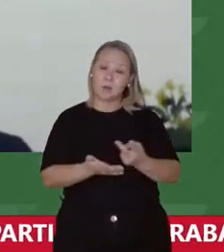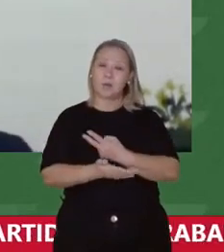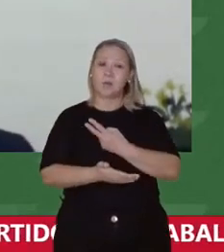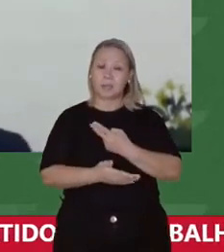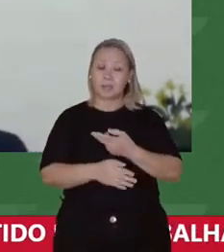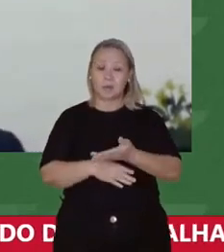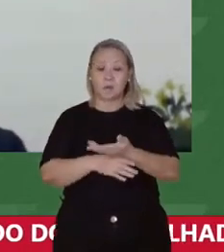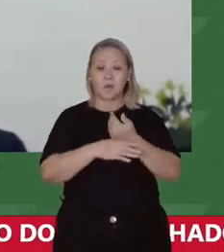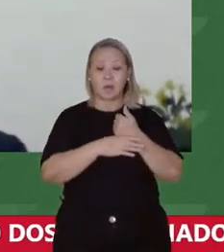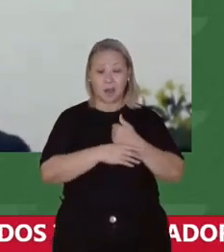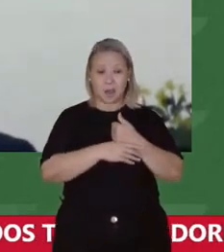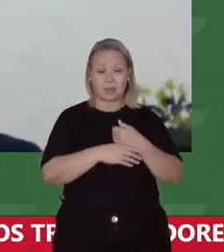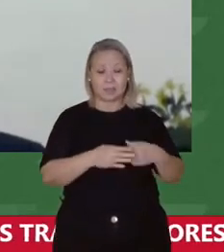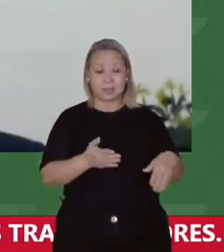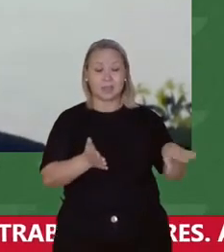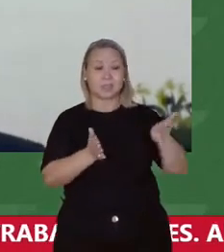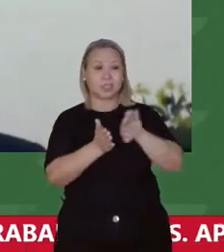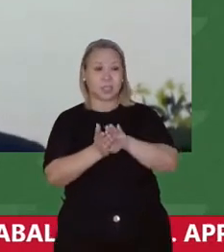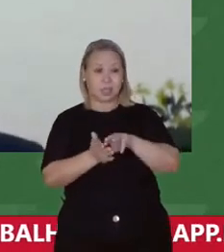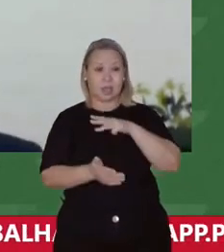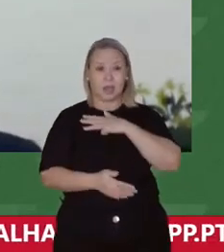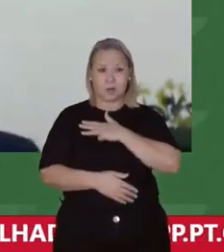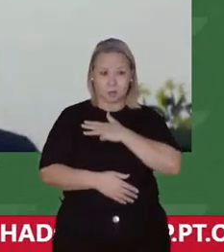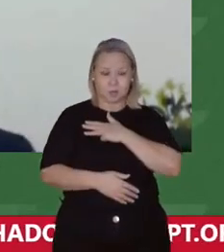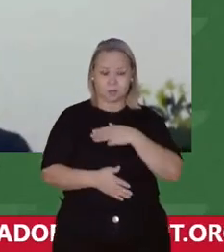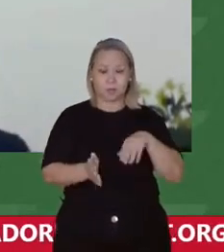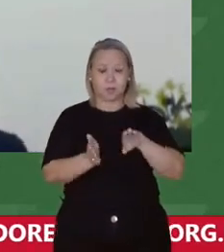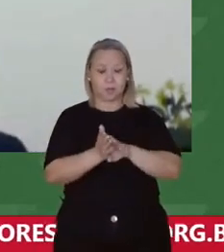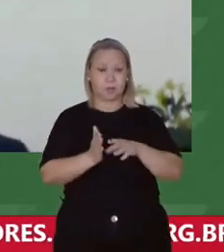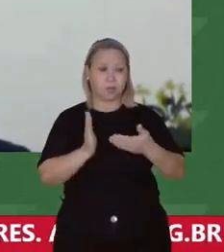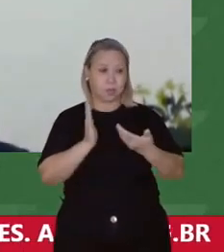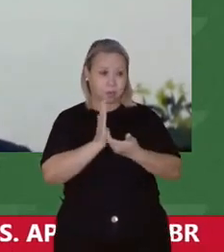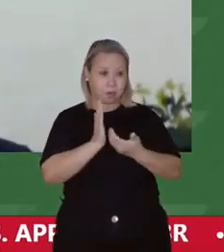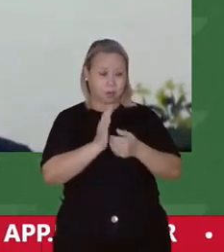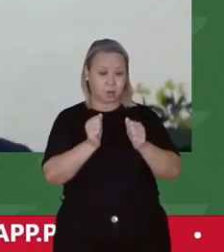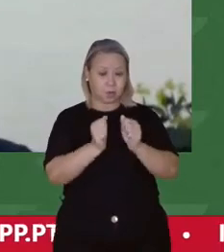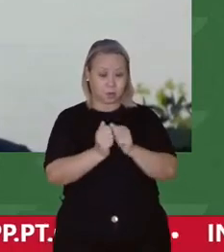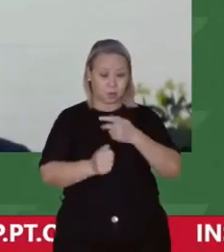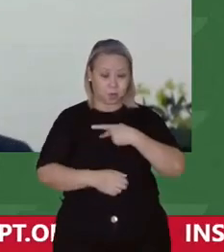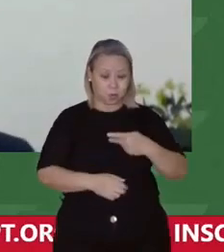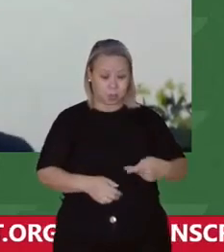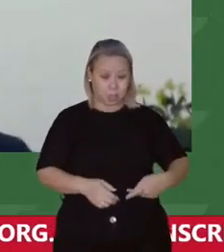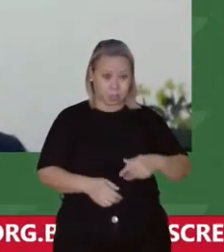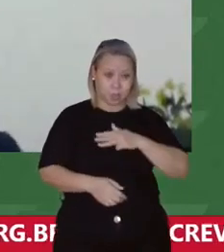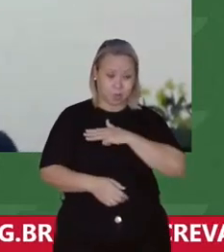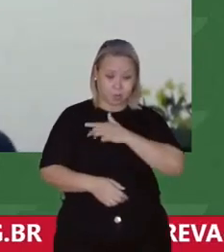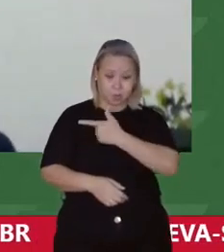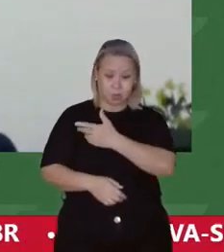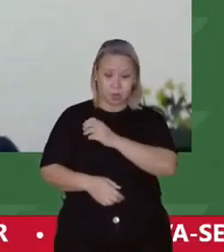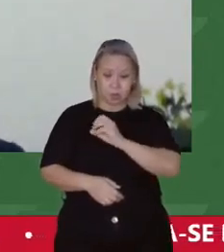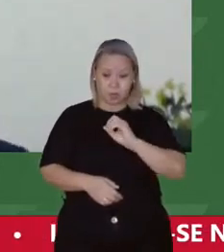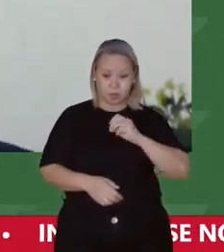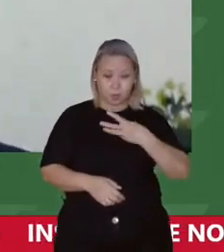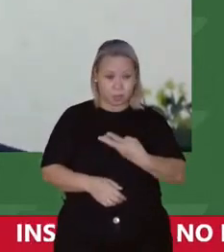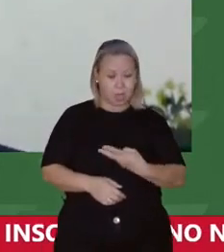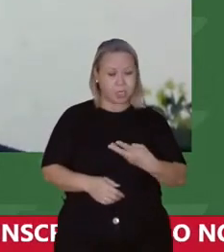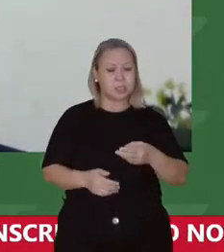2002, quando eu cheguei à Câmara dos Deputados, junto com o presidente Lula em 2003, nós criamos um